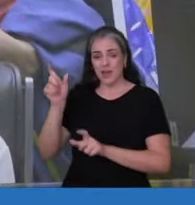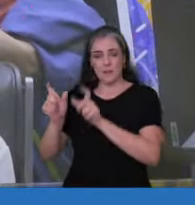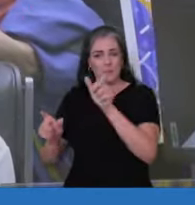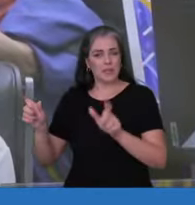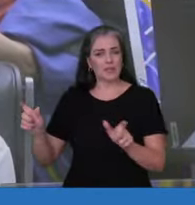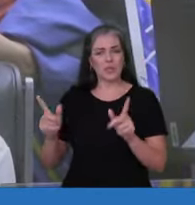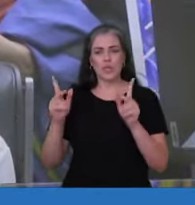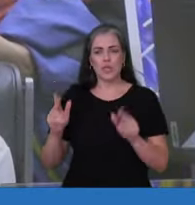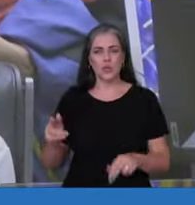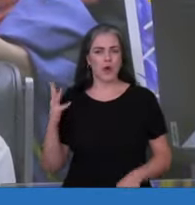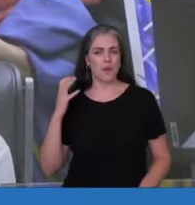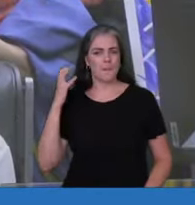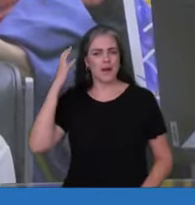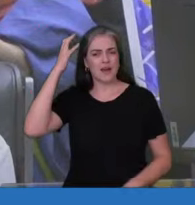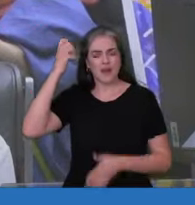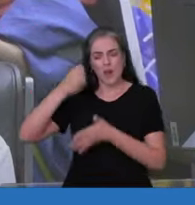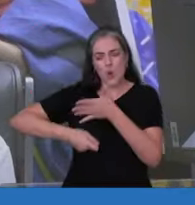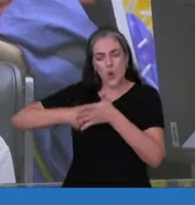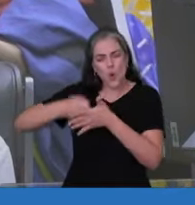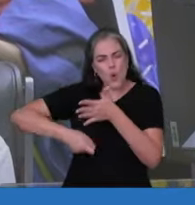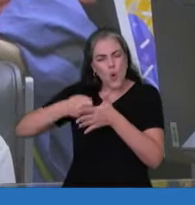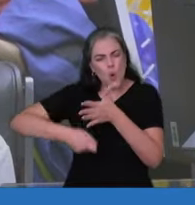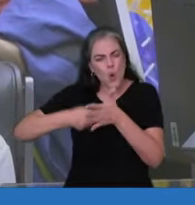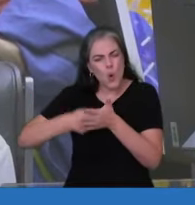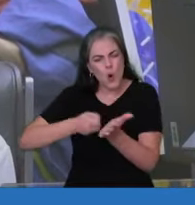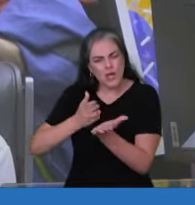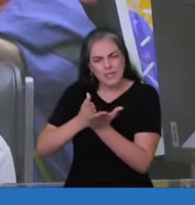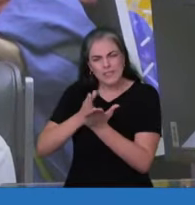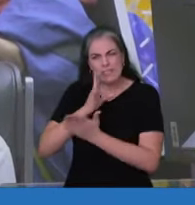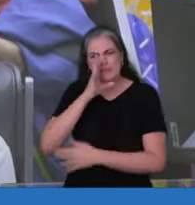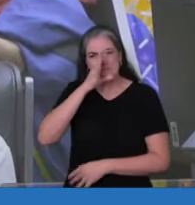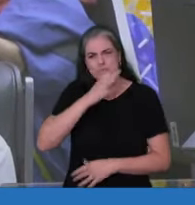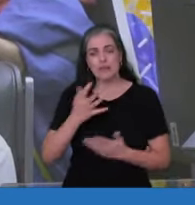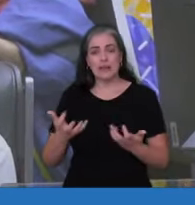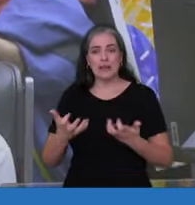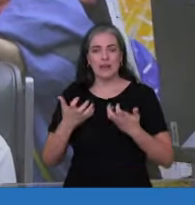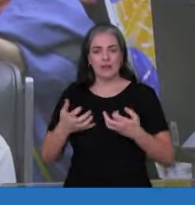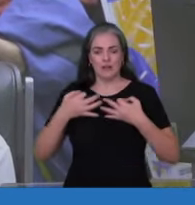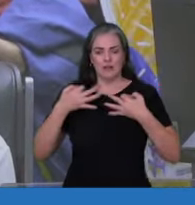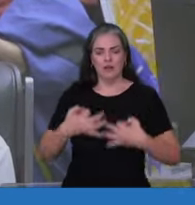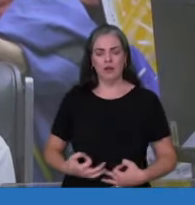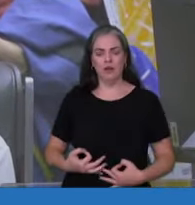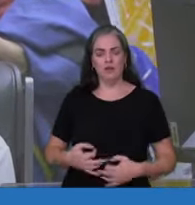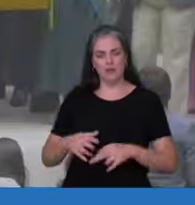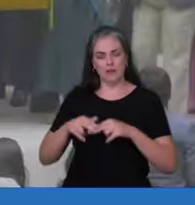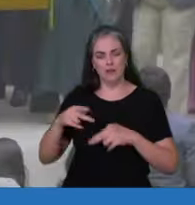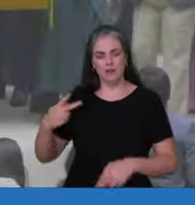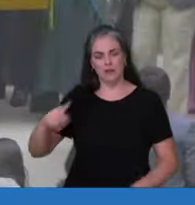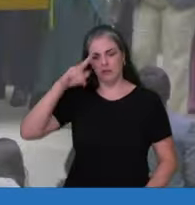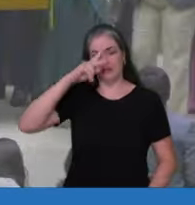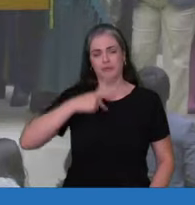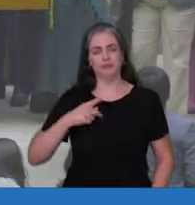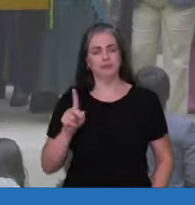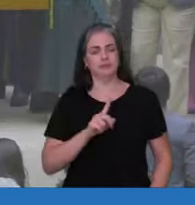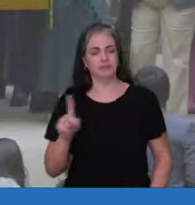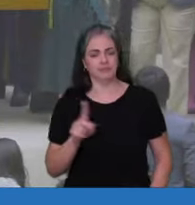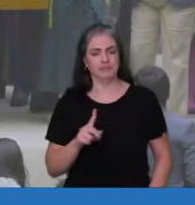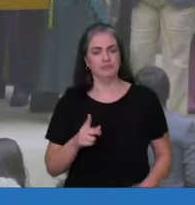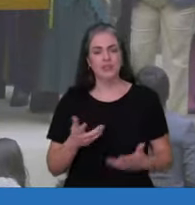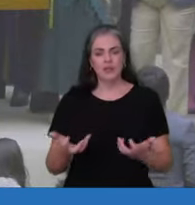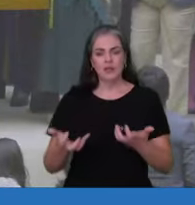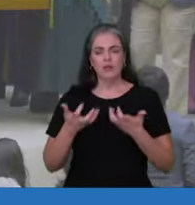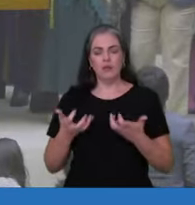e incondicionalmente por direitos, por dignidade, não para si, mas por uma vida digna aos